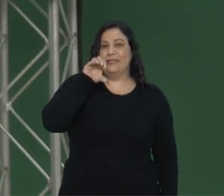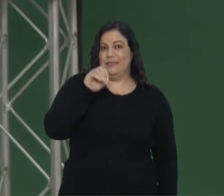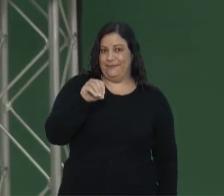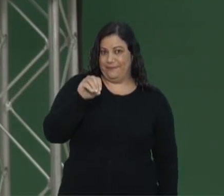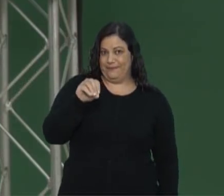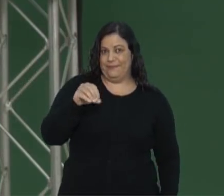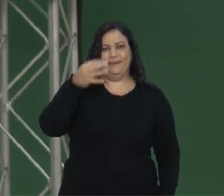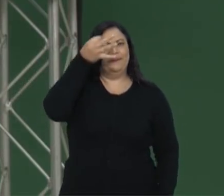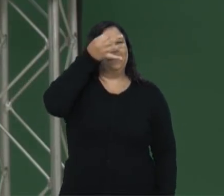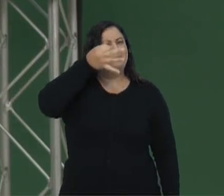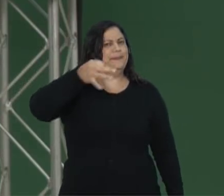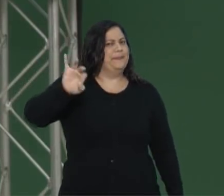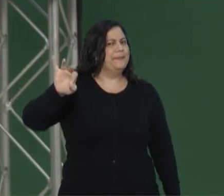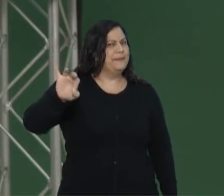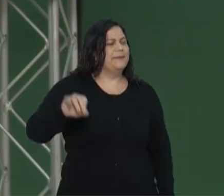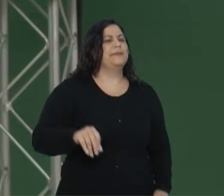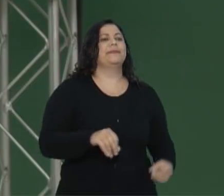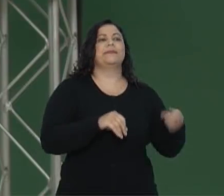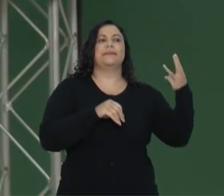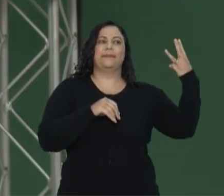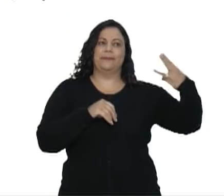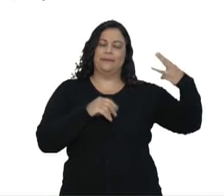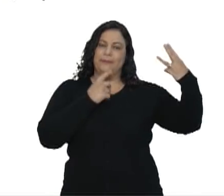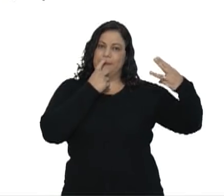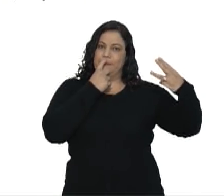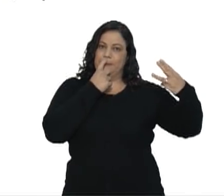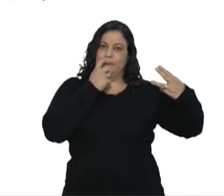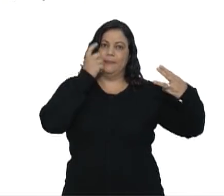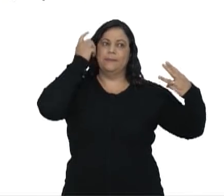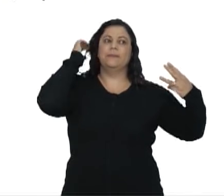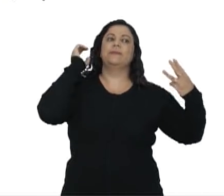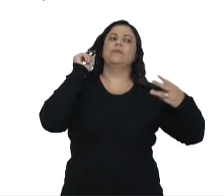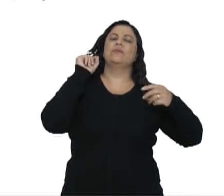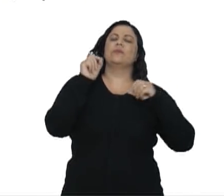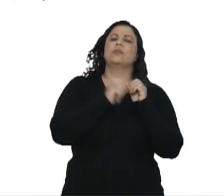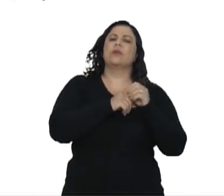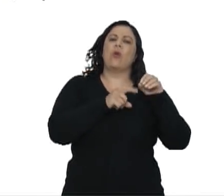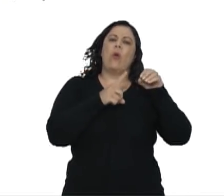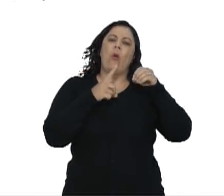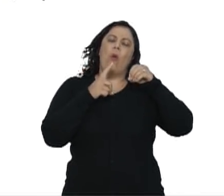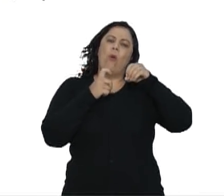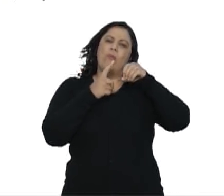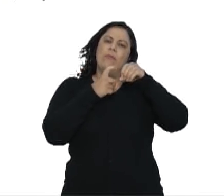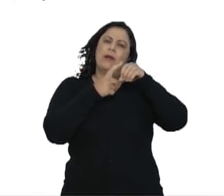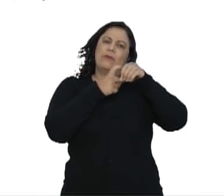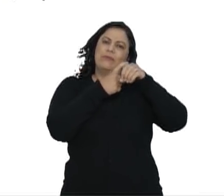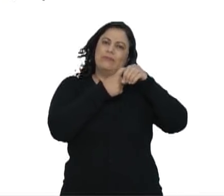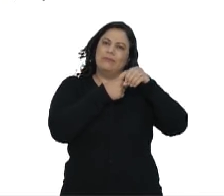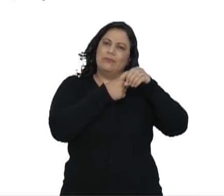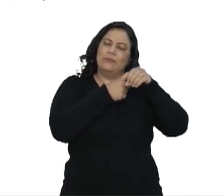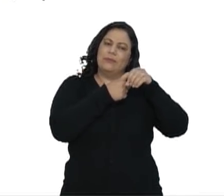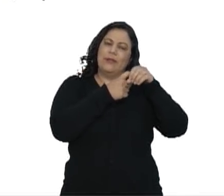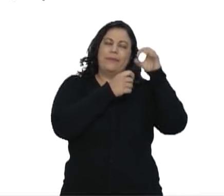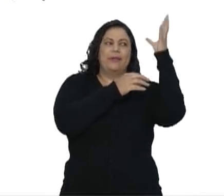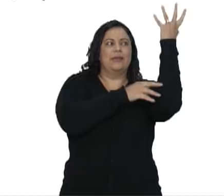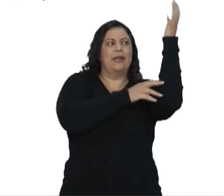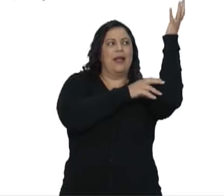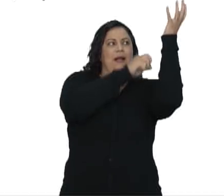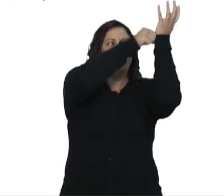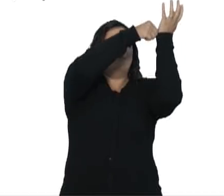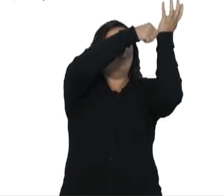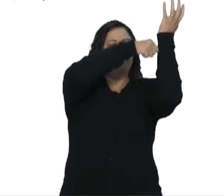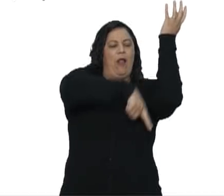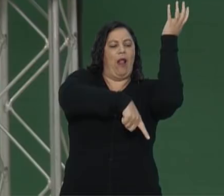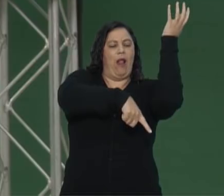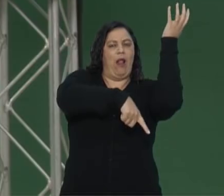que acertou o exercício. Terceira situação, uma goiaba cai da árvore e depois de algum tempo ela apodrece. A